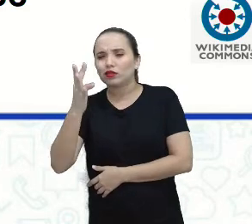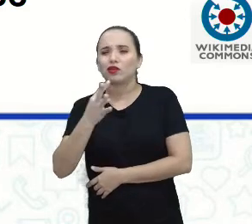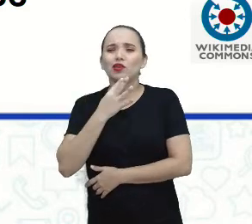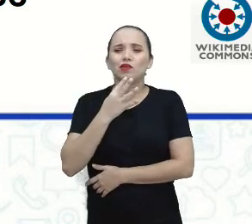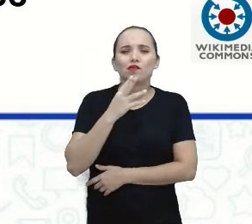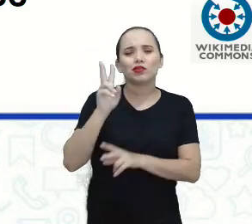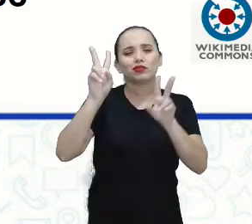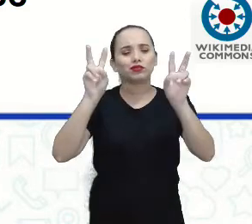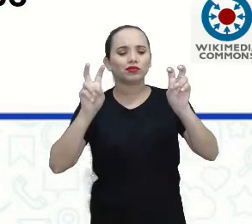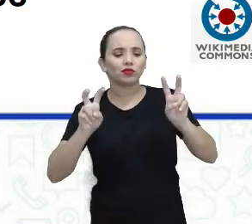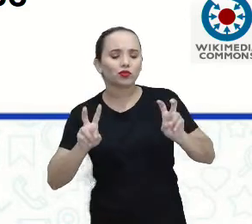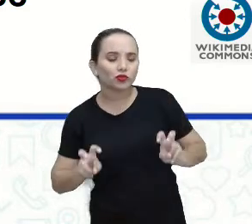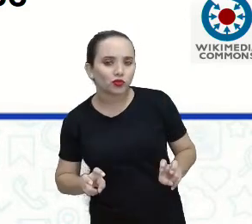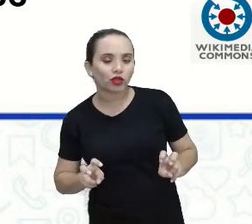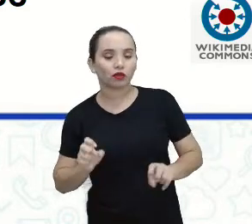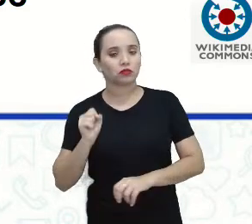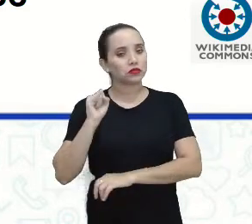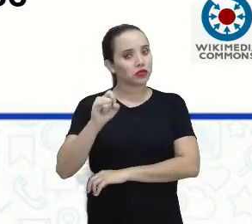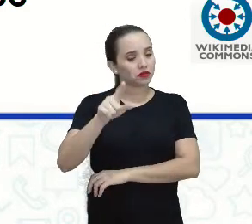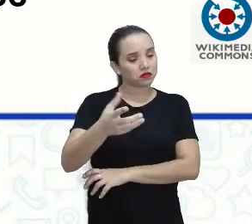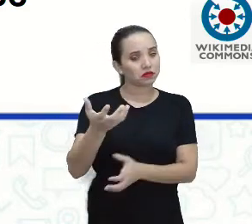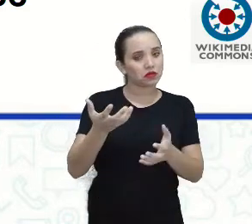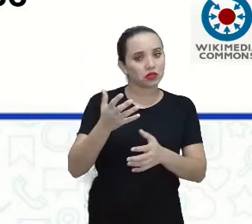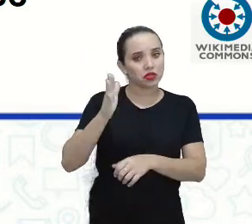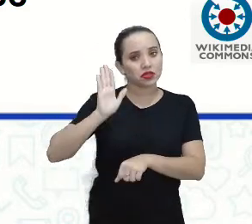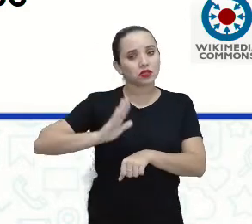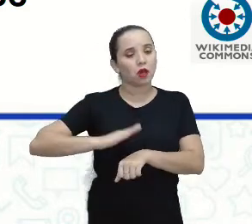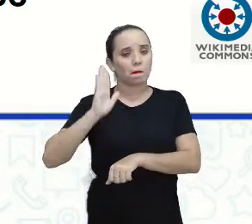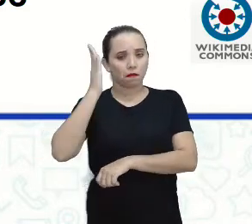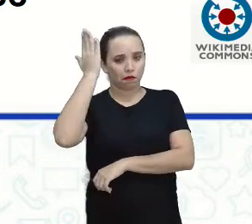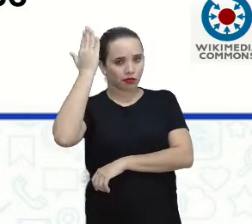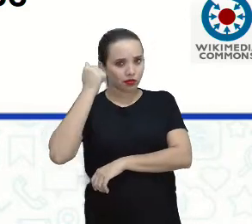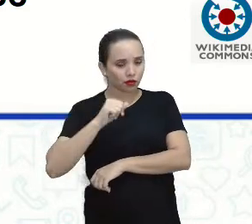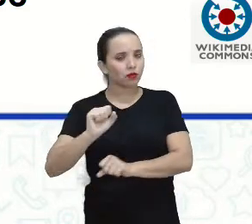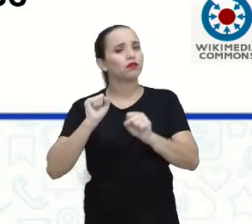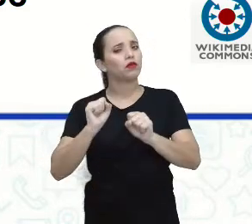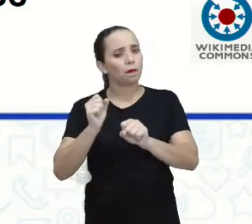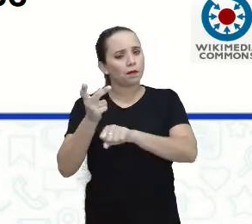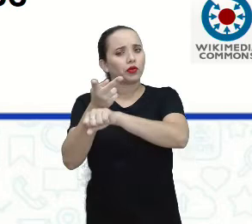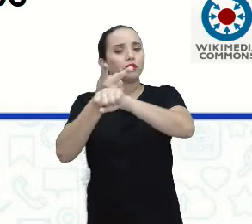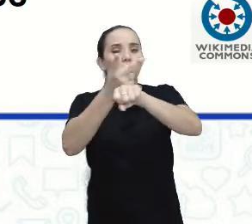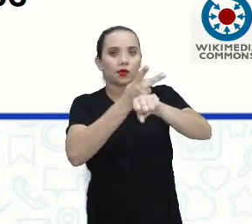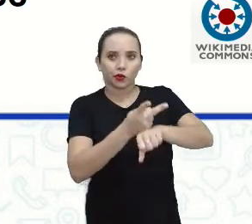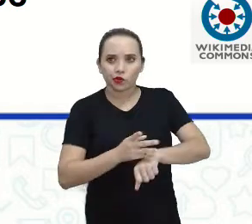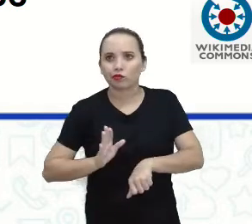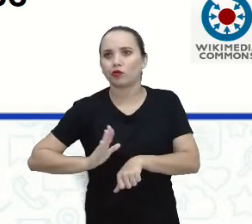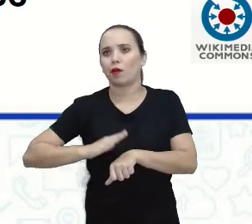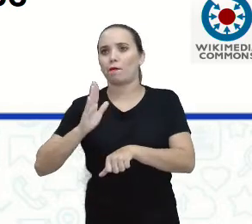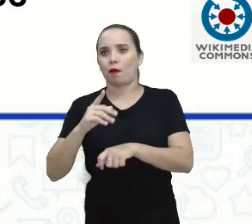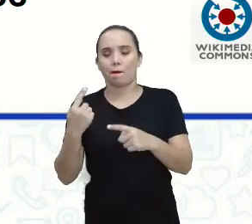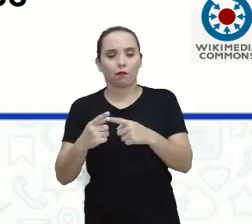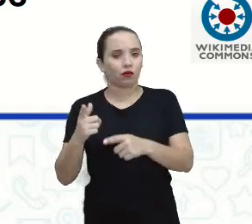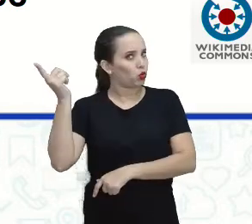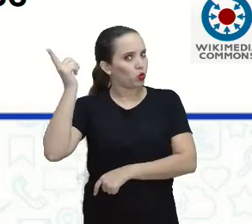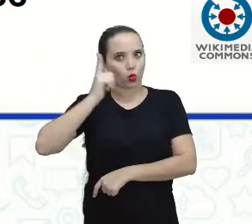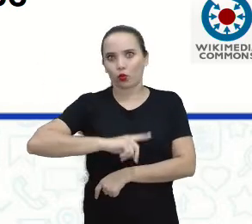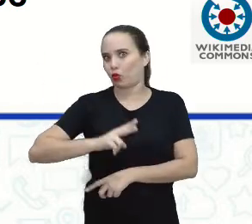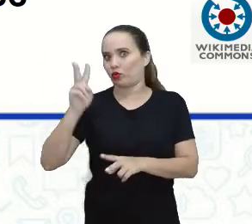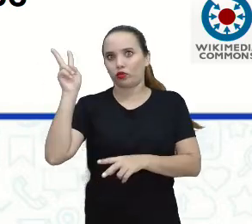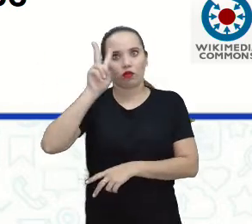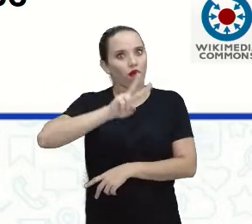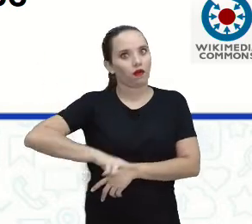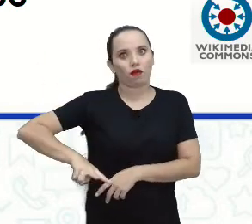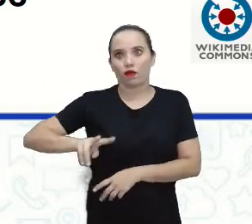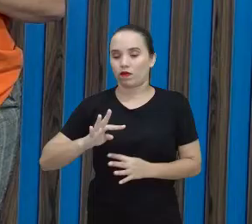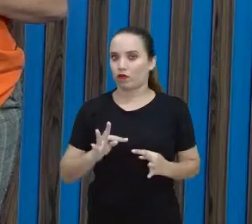vocês saberem, e quem quiser pode pesquisar mais sobre esse tema, porque não dá para a gente ver tudo numa aula,